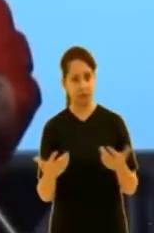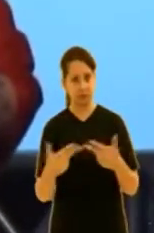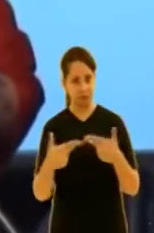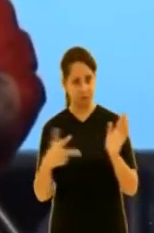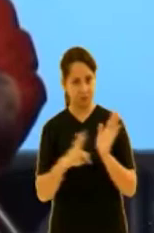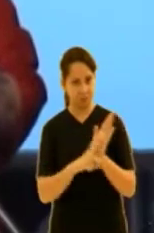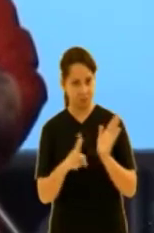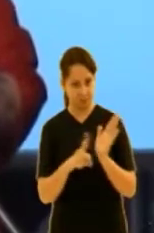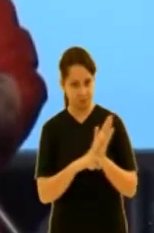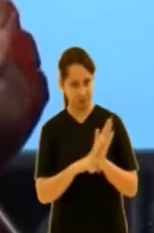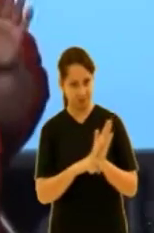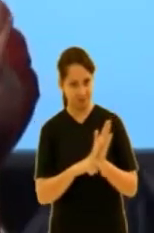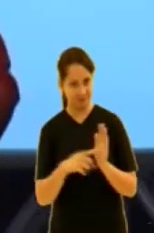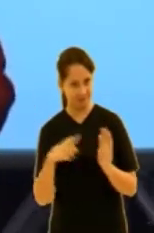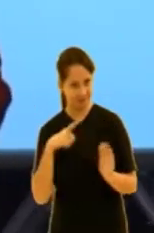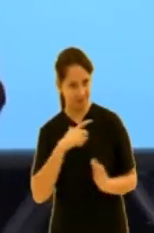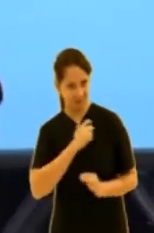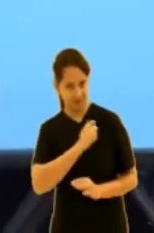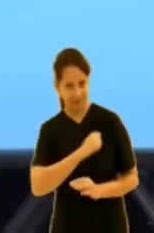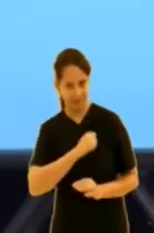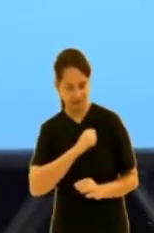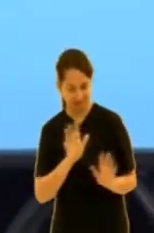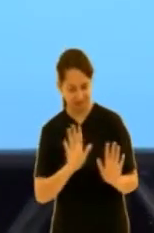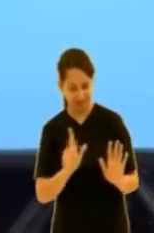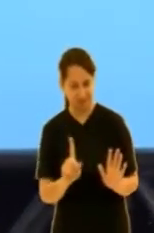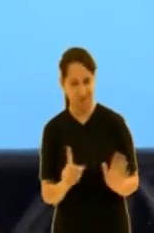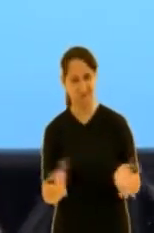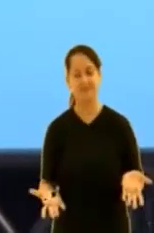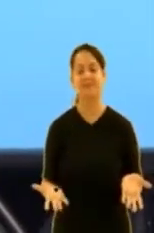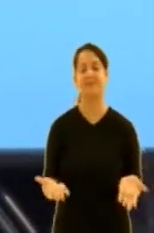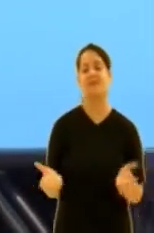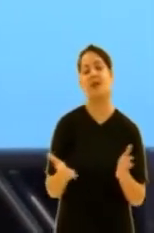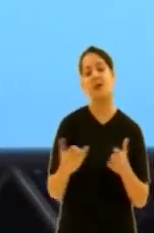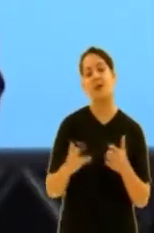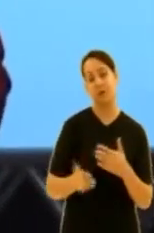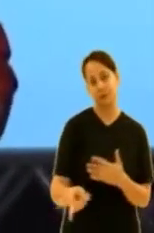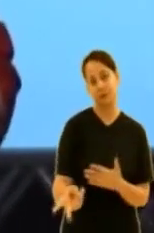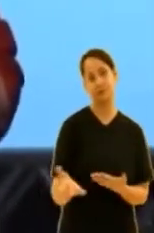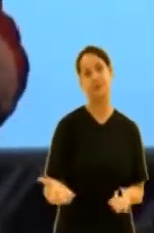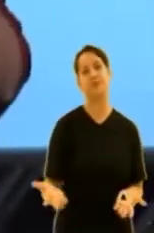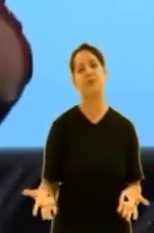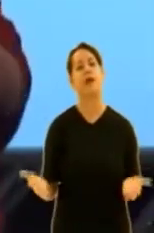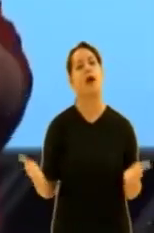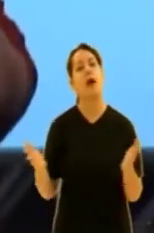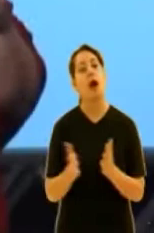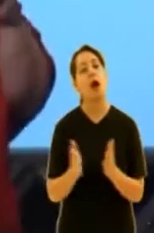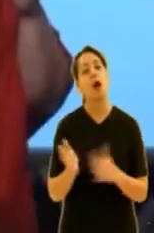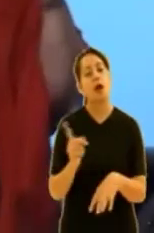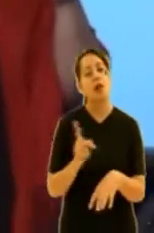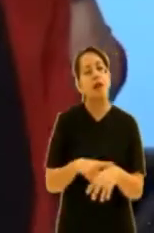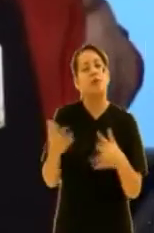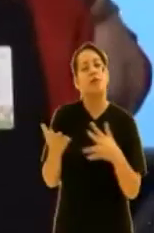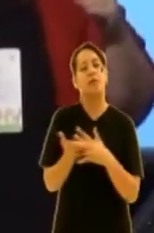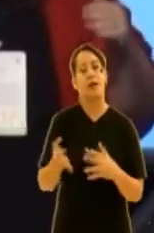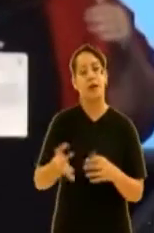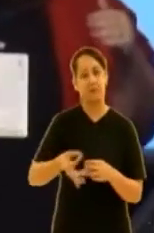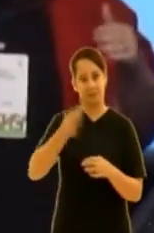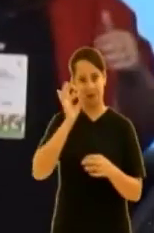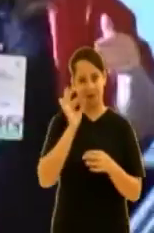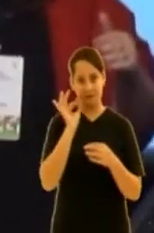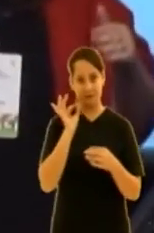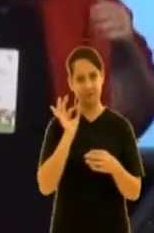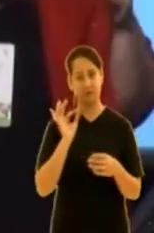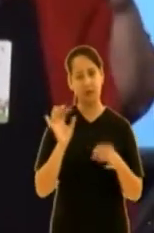para assinar? Não? Então vamos lá. Agora na hora do coffee break, a gente liberou